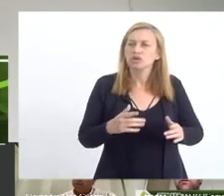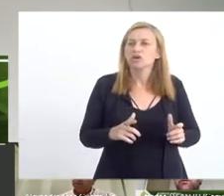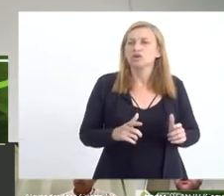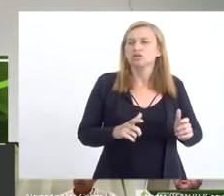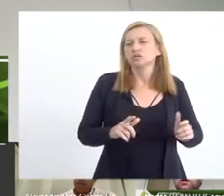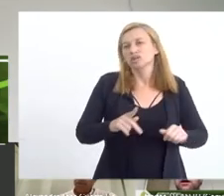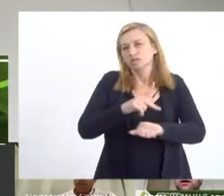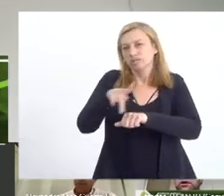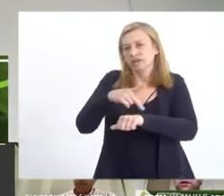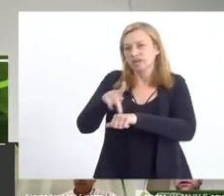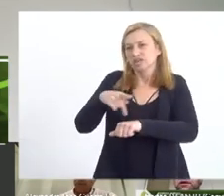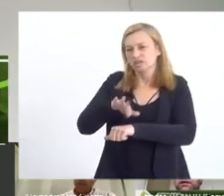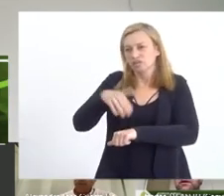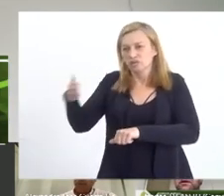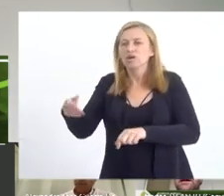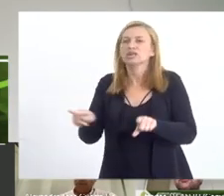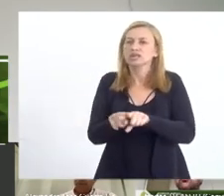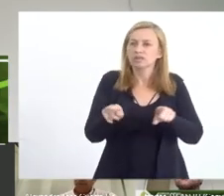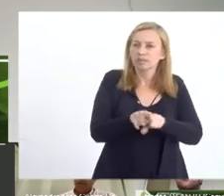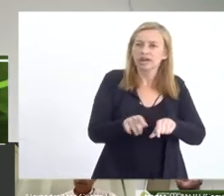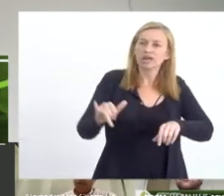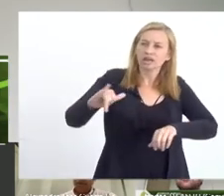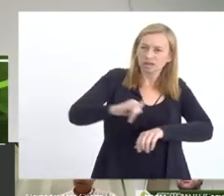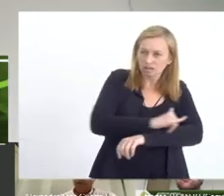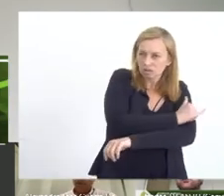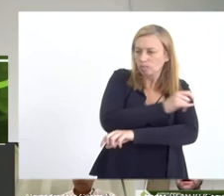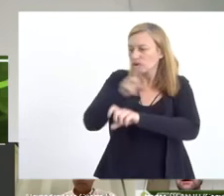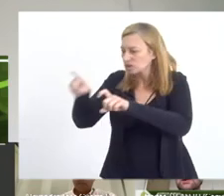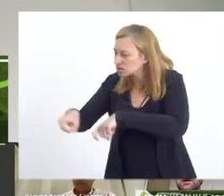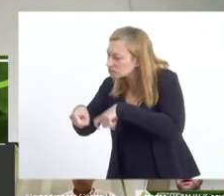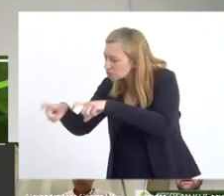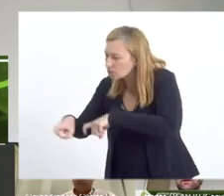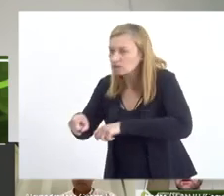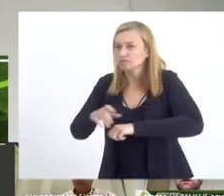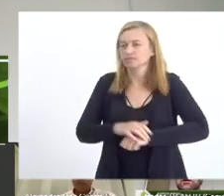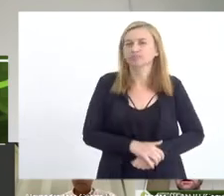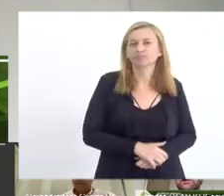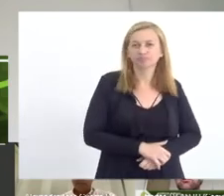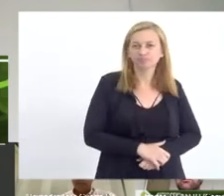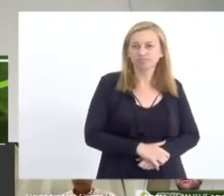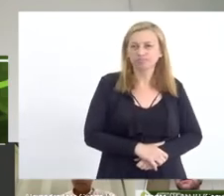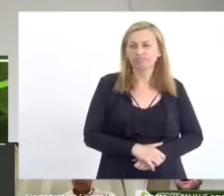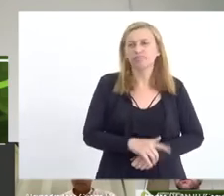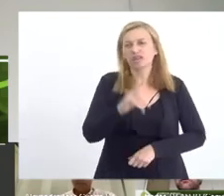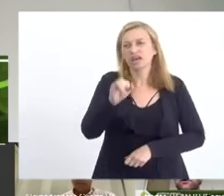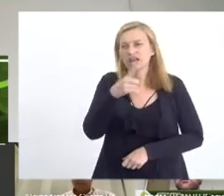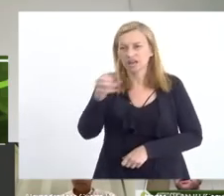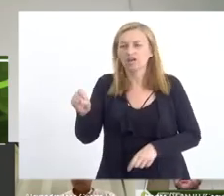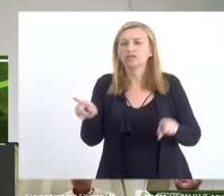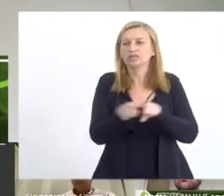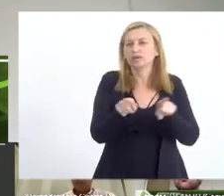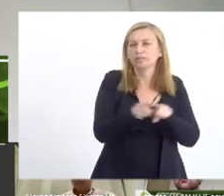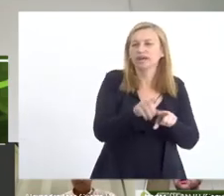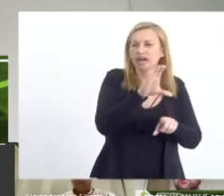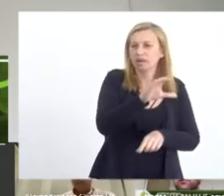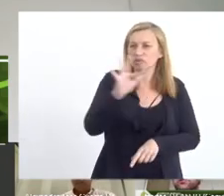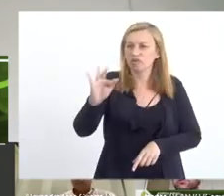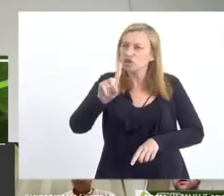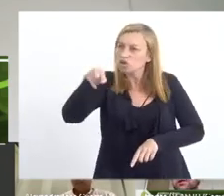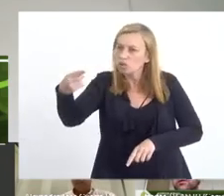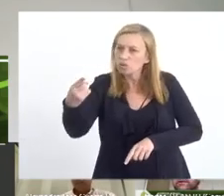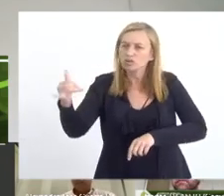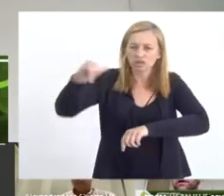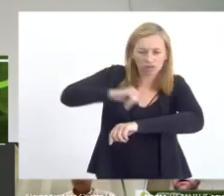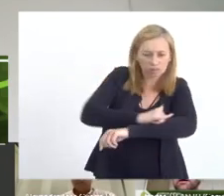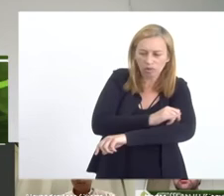os aeroportos do interior, né? Na verdade, os dois aeroportos internacionais, que são Galeão e Cabo Frio, e todos os outros